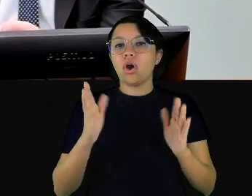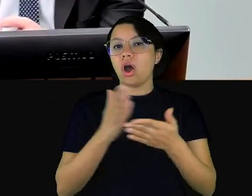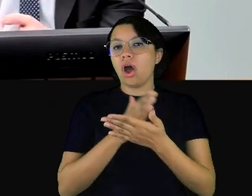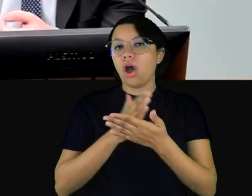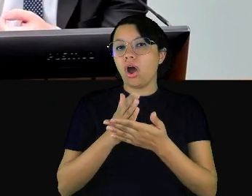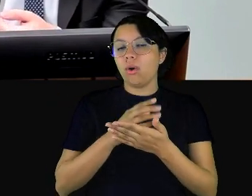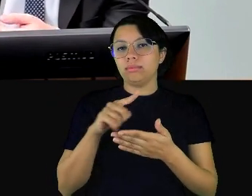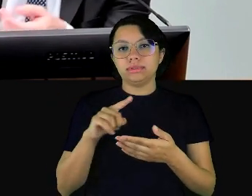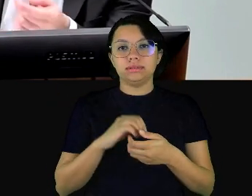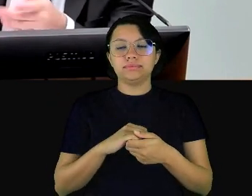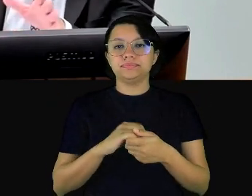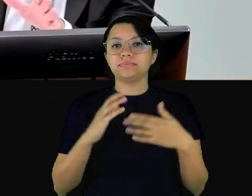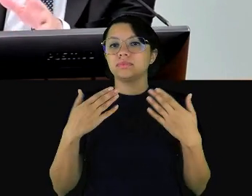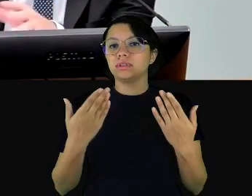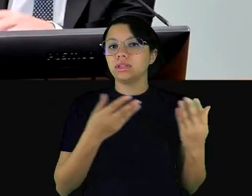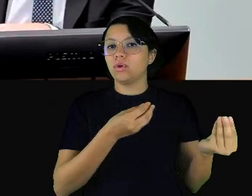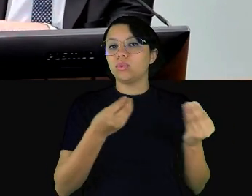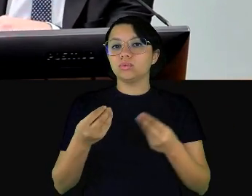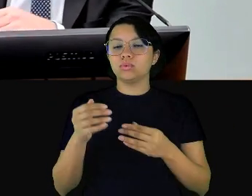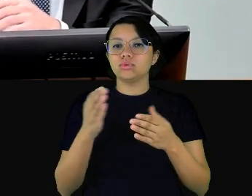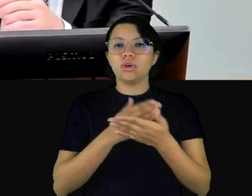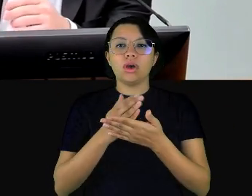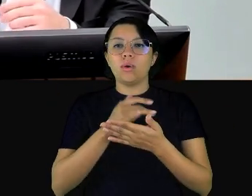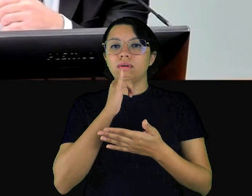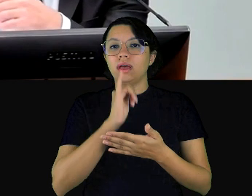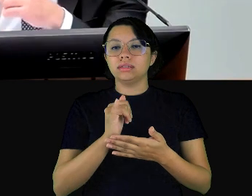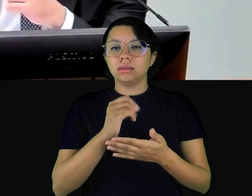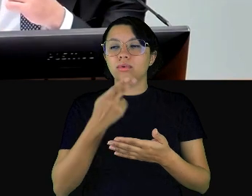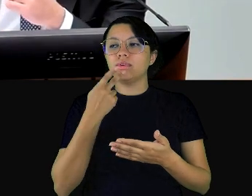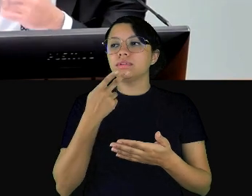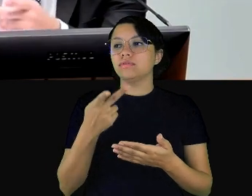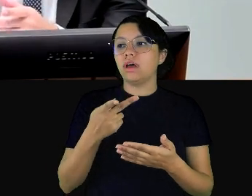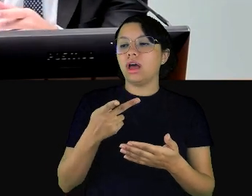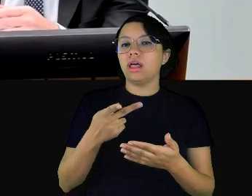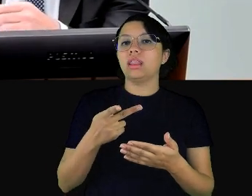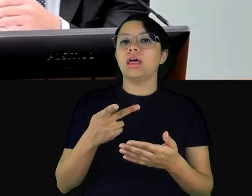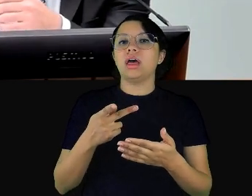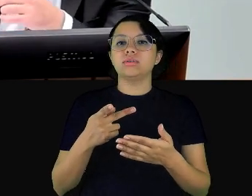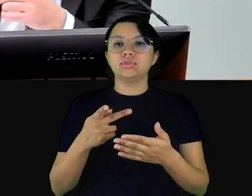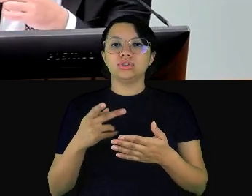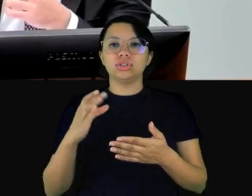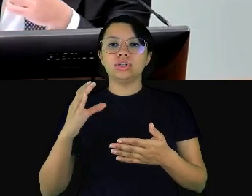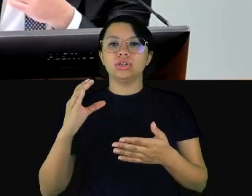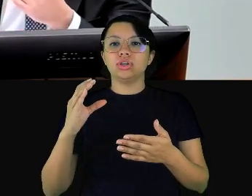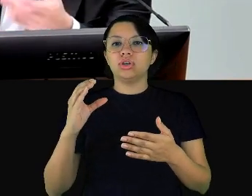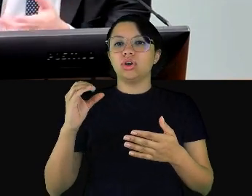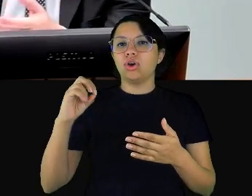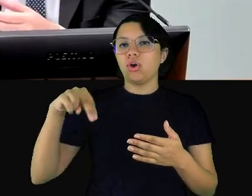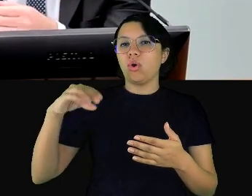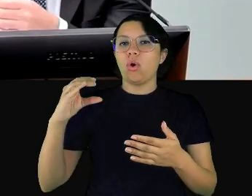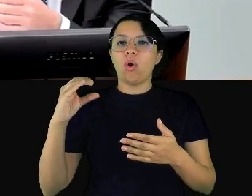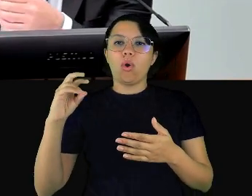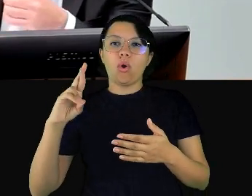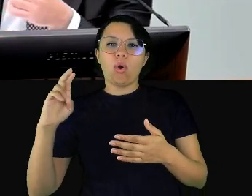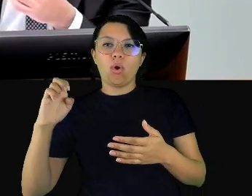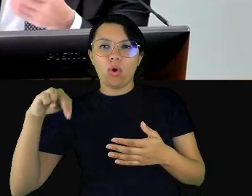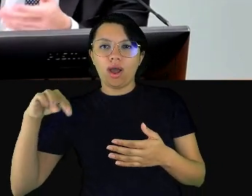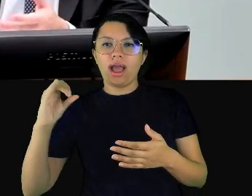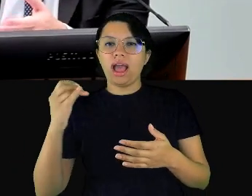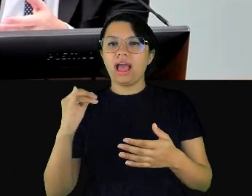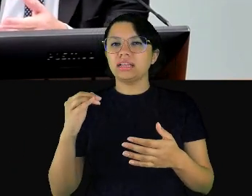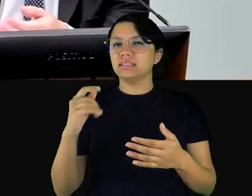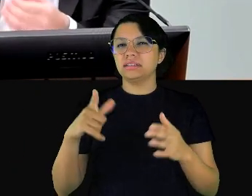algumas delas, né? Então, eu trouxe alguns exemplos aqui, ó, quando você está falando de concorrência desleal, direito à imagem, né,